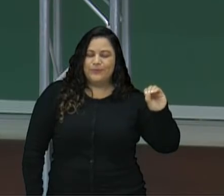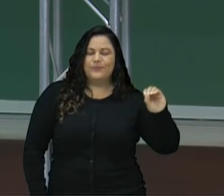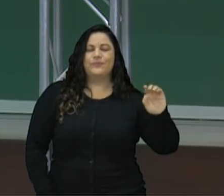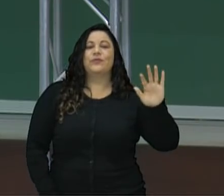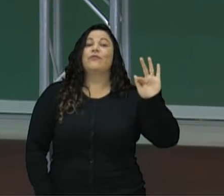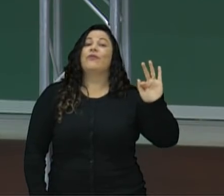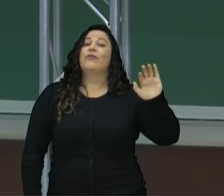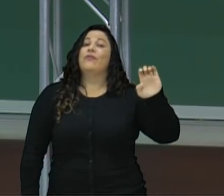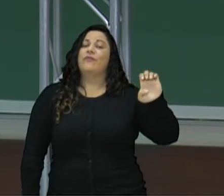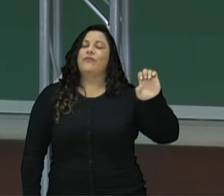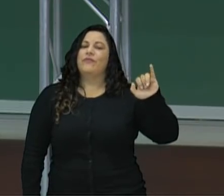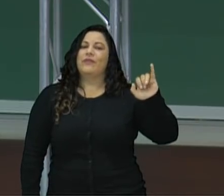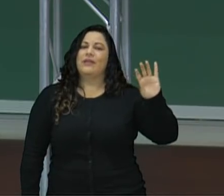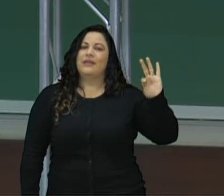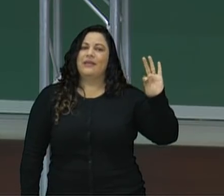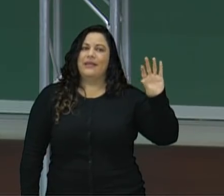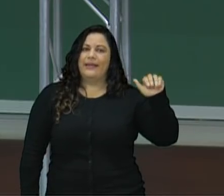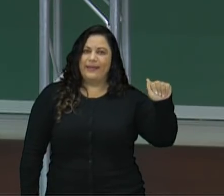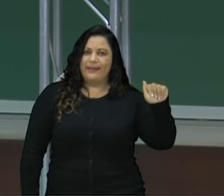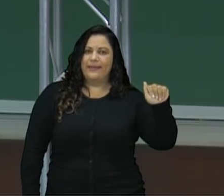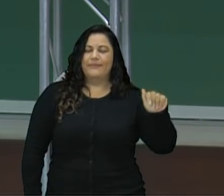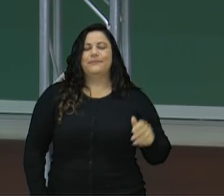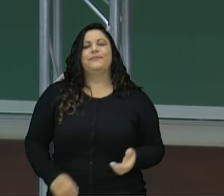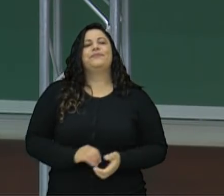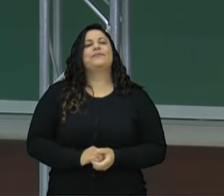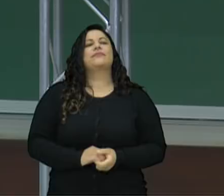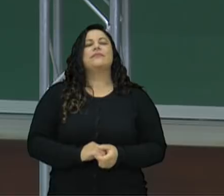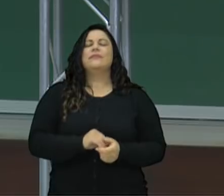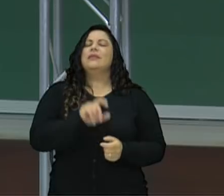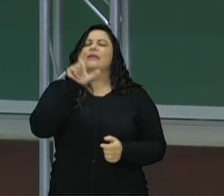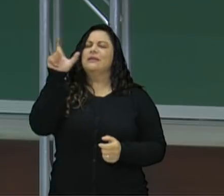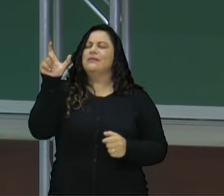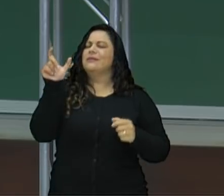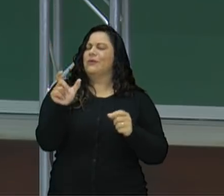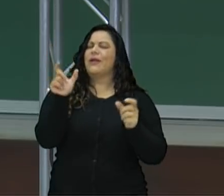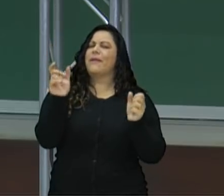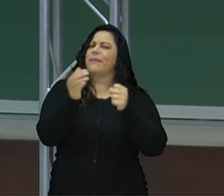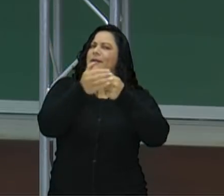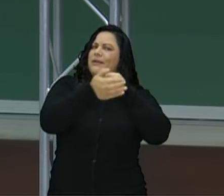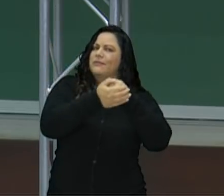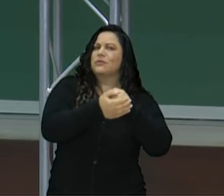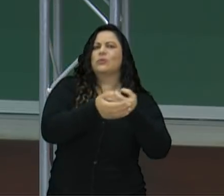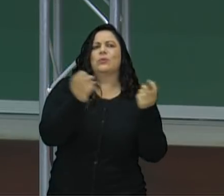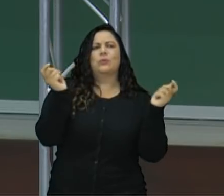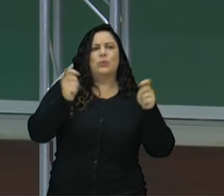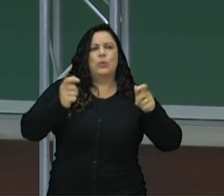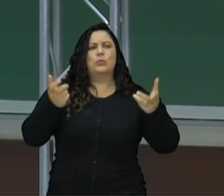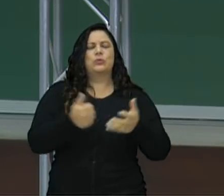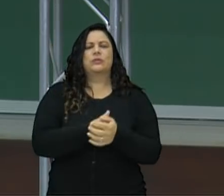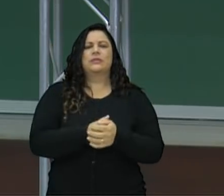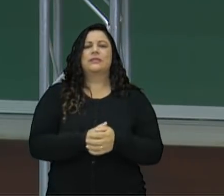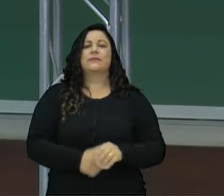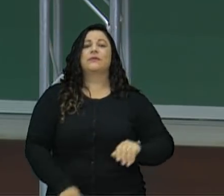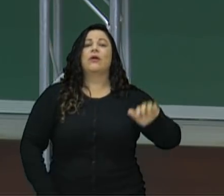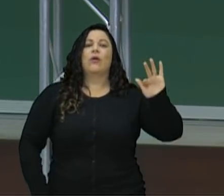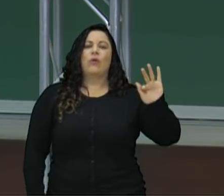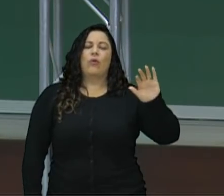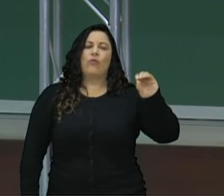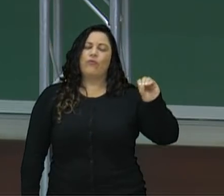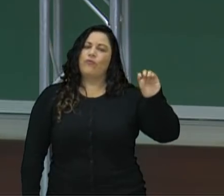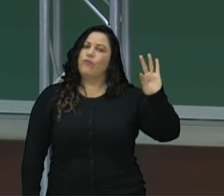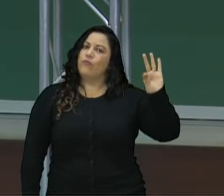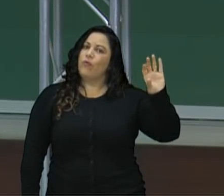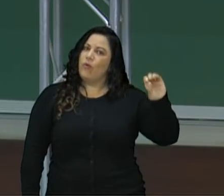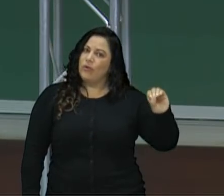foi feita em novembro de 2016, a segunda foto foi feita em outubro de 2016. Então, foto foi feita foram as